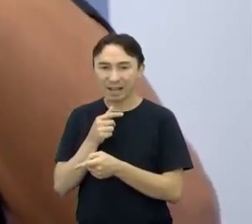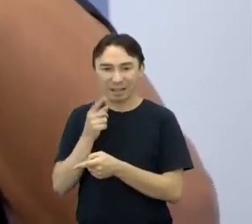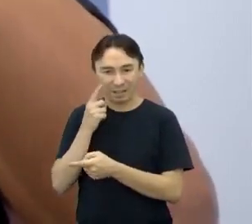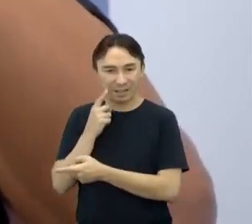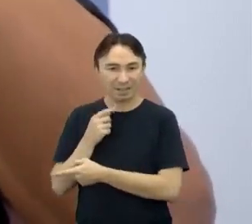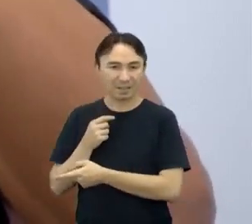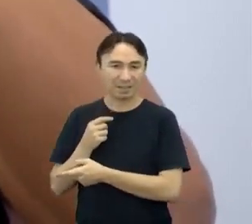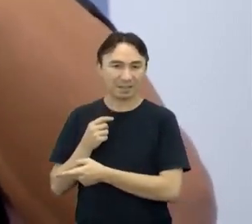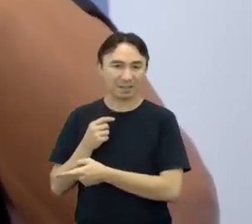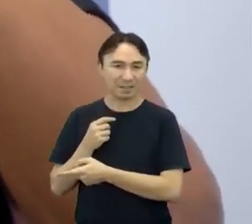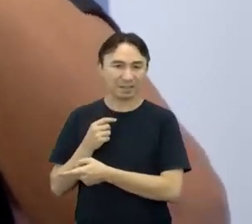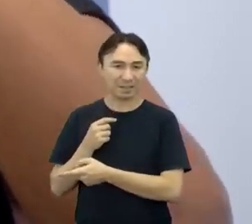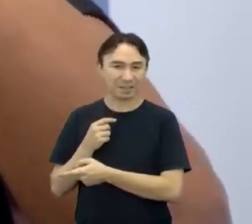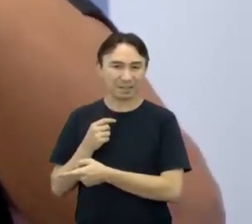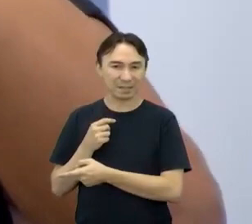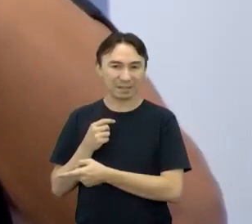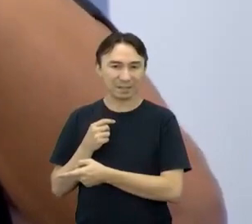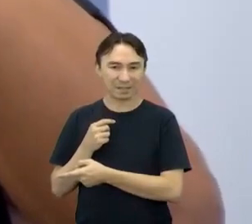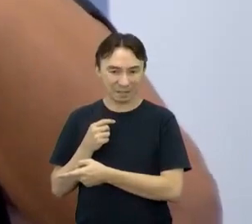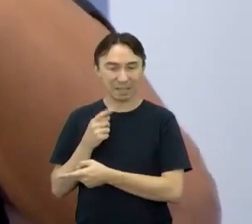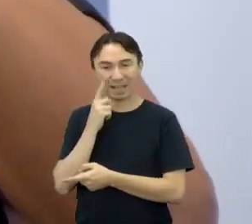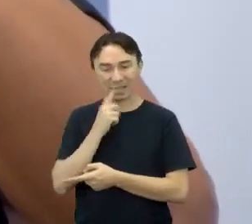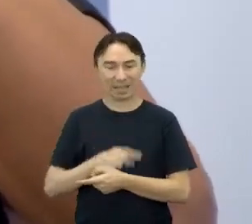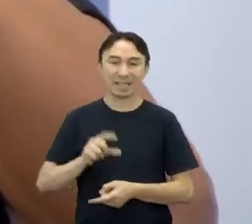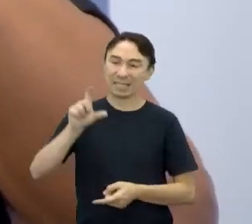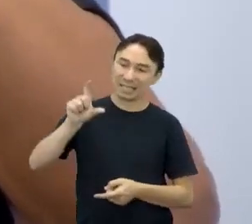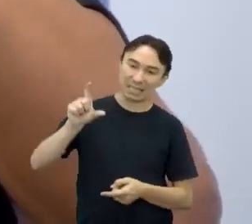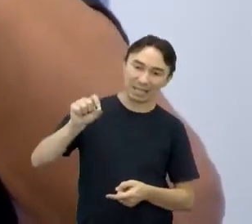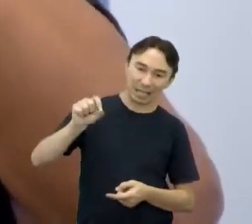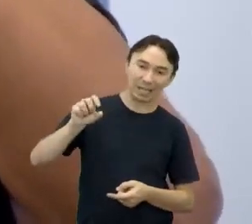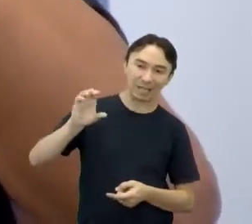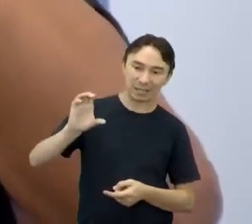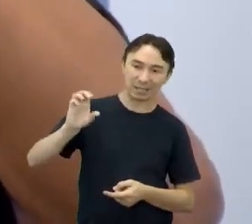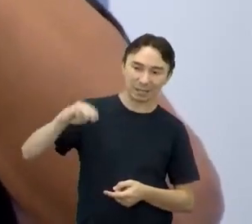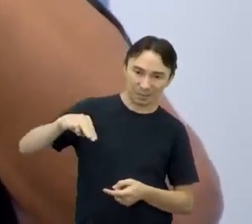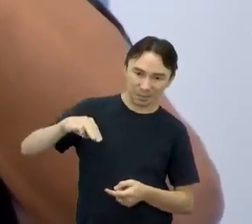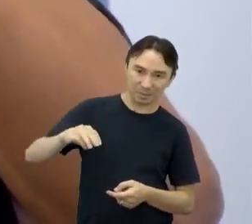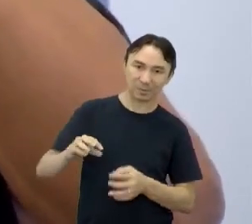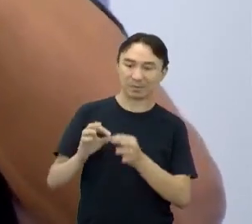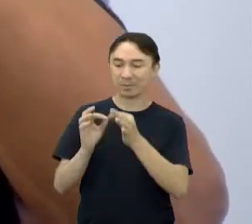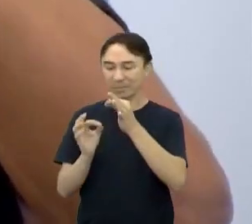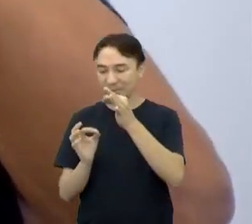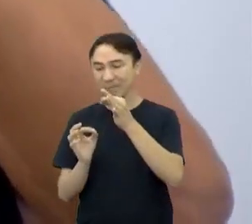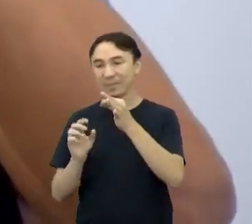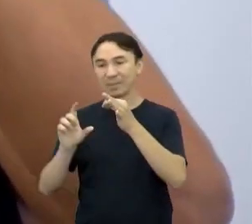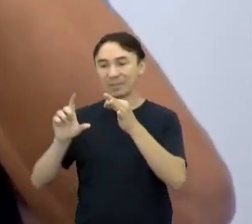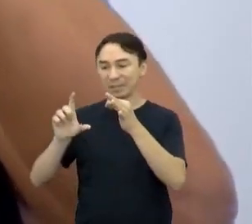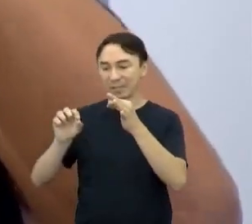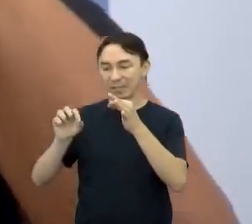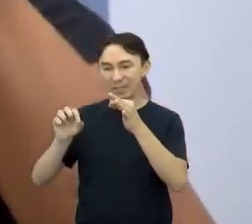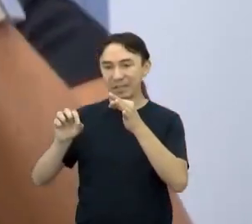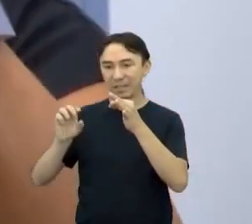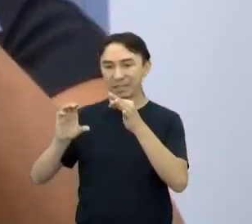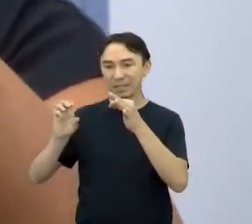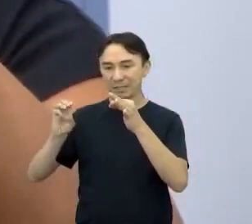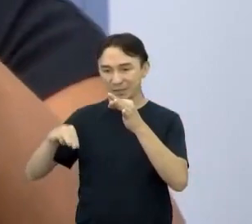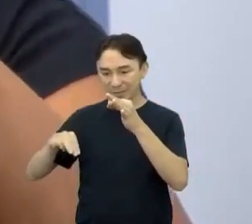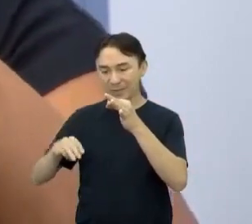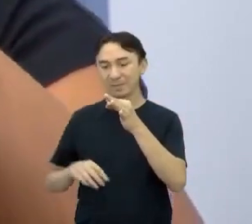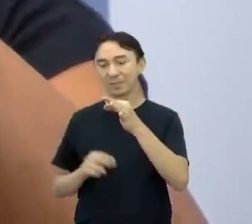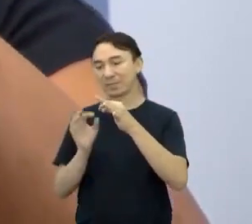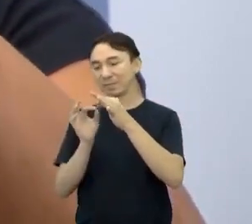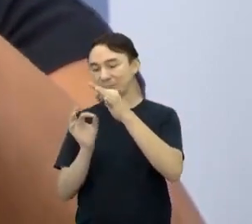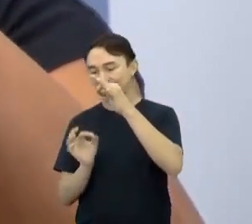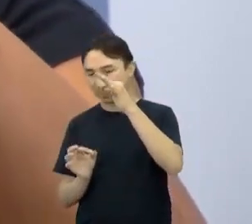essa marquinha preta, lembrando que tem que ficar reto, né? A gente marca o tempo, né? A gente fala já e vai marcando o